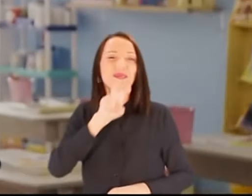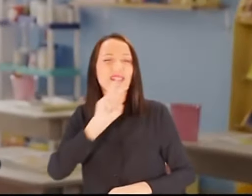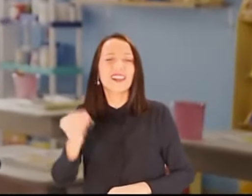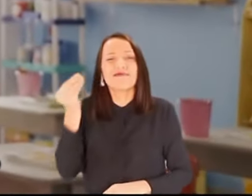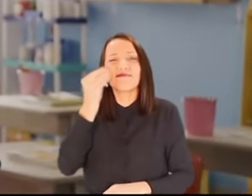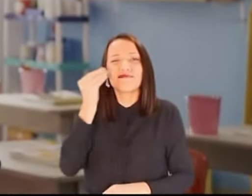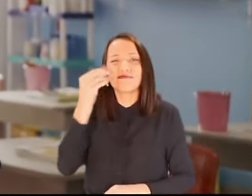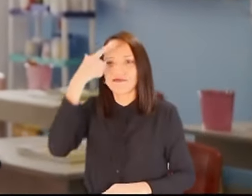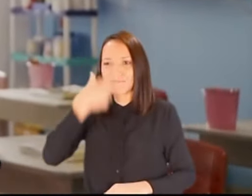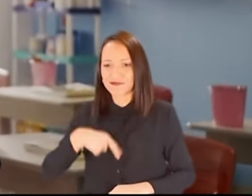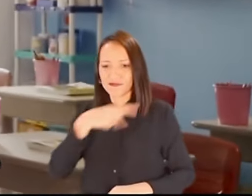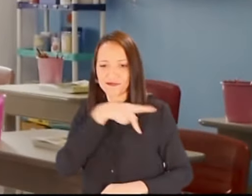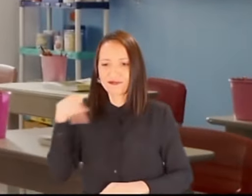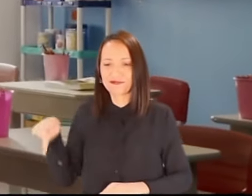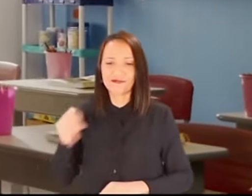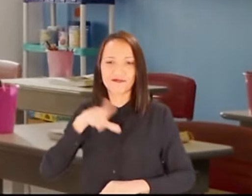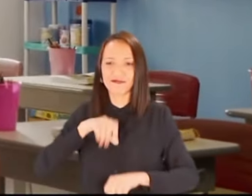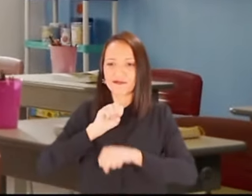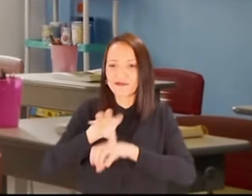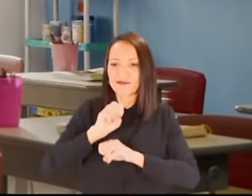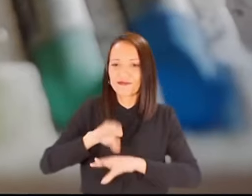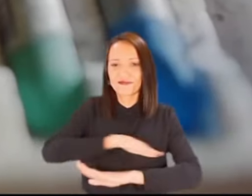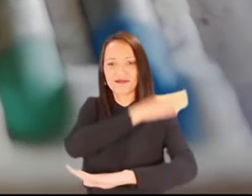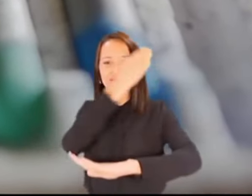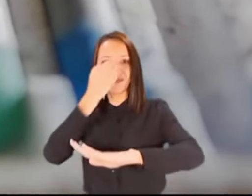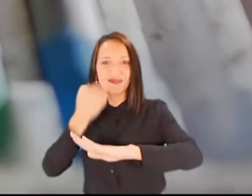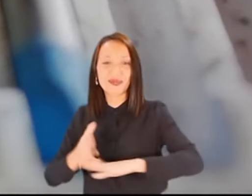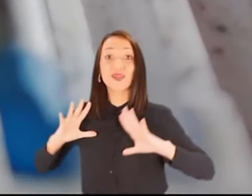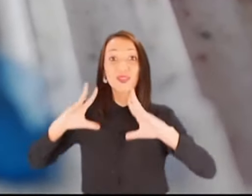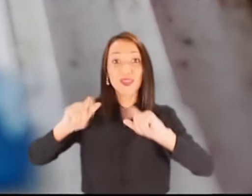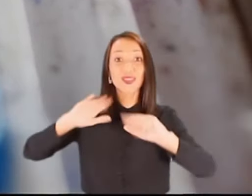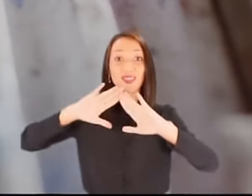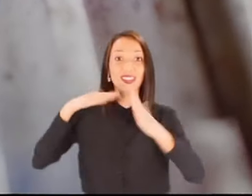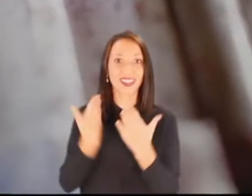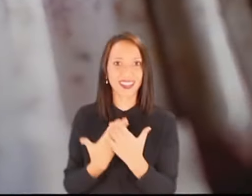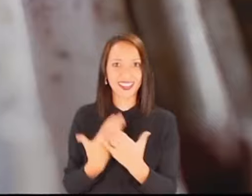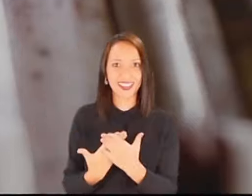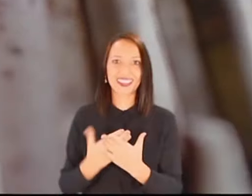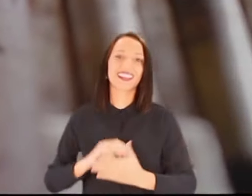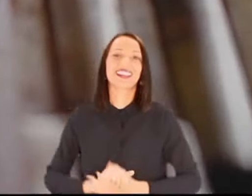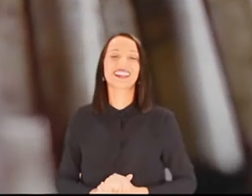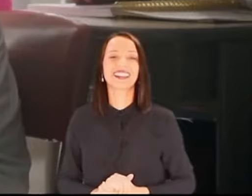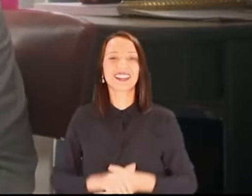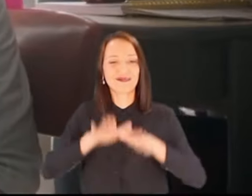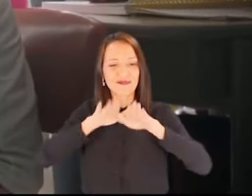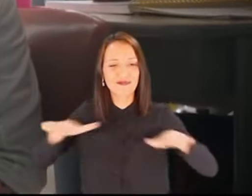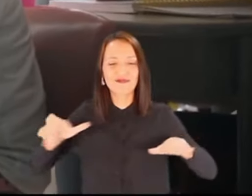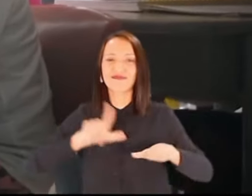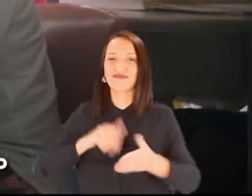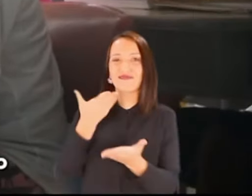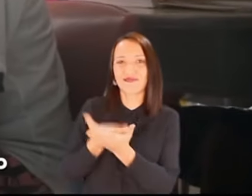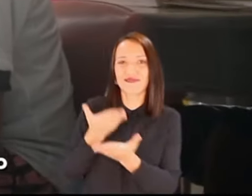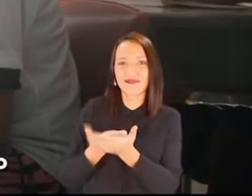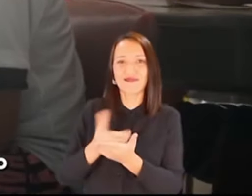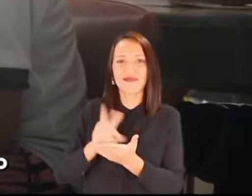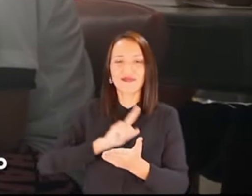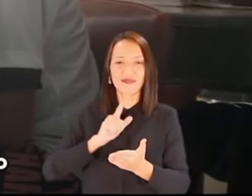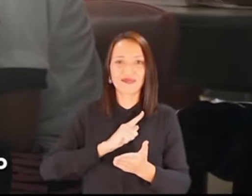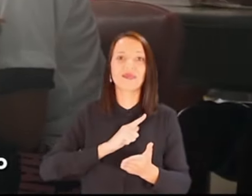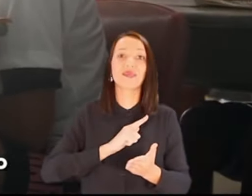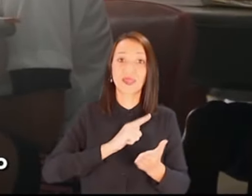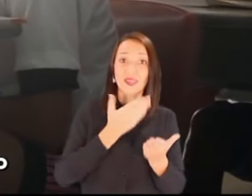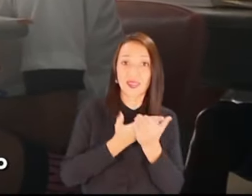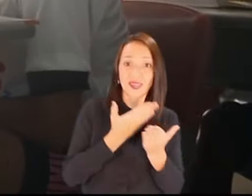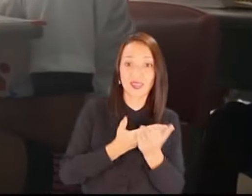Boulos 50 vai usar a experiência dele como professor, implantando a educação integral em todas as escolas. As crianças vão